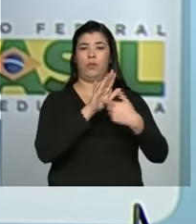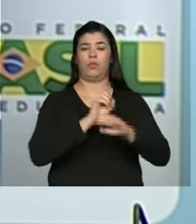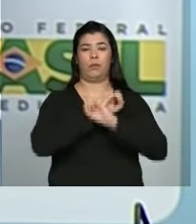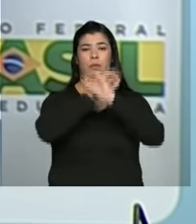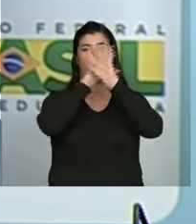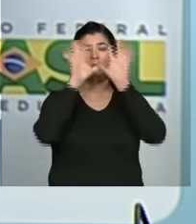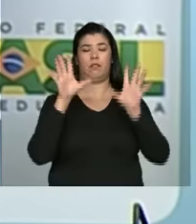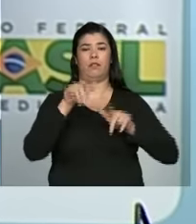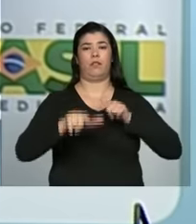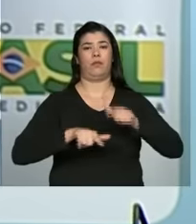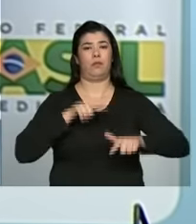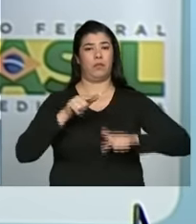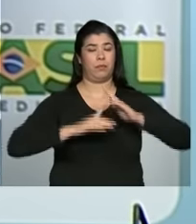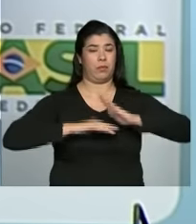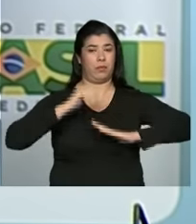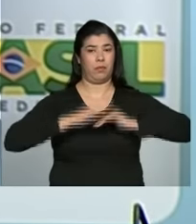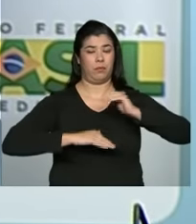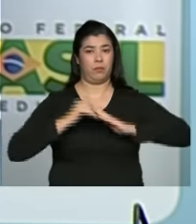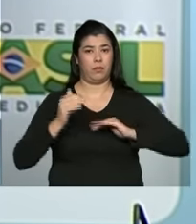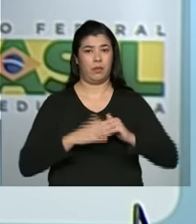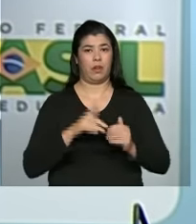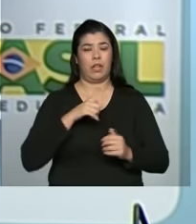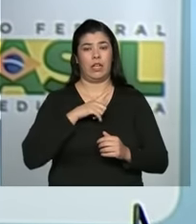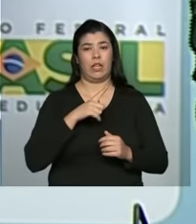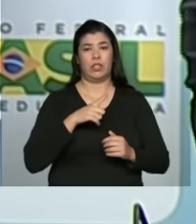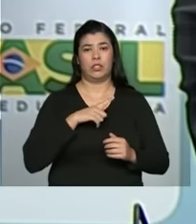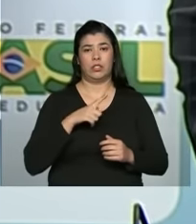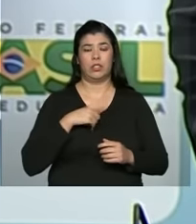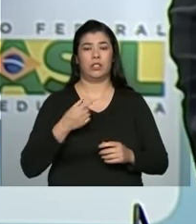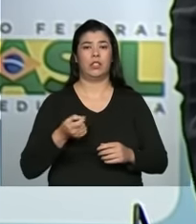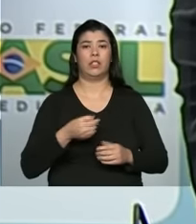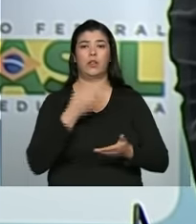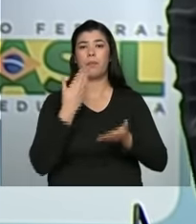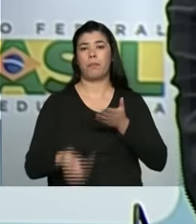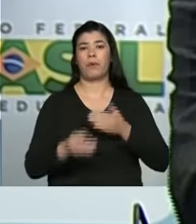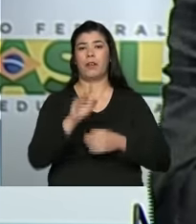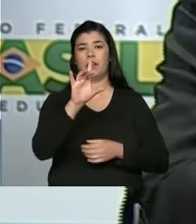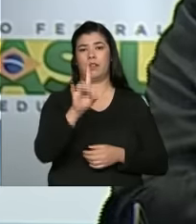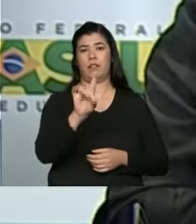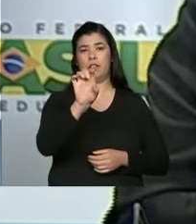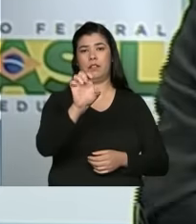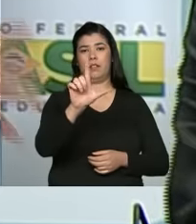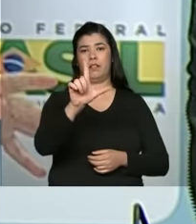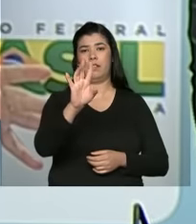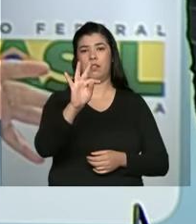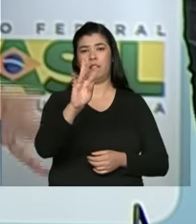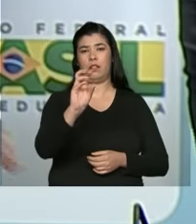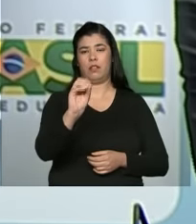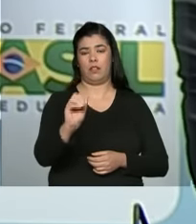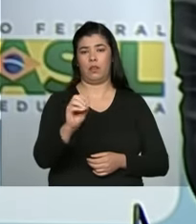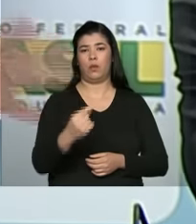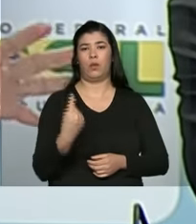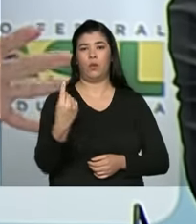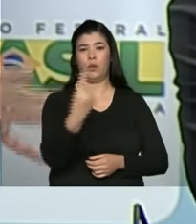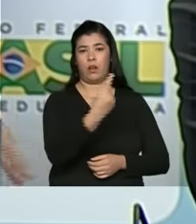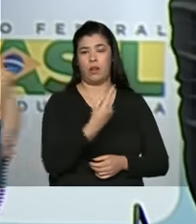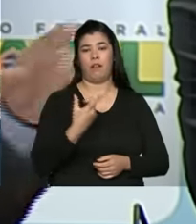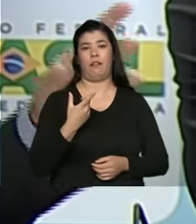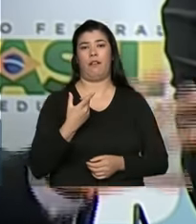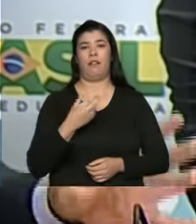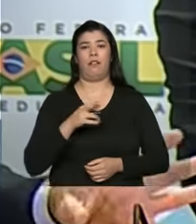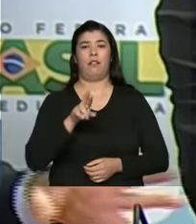das das ações eh delituosas elas seic cariam sobre responsabilidade dos órgãos competentes da polícia